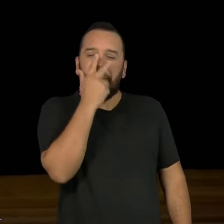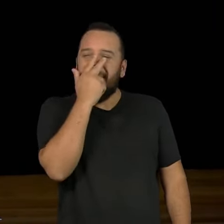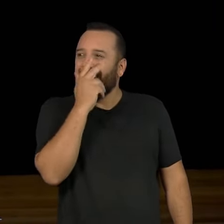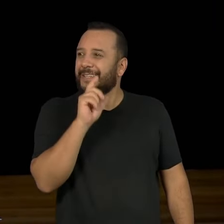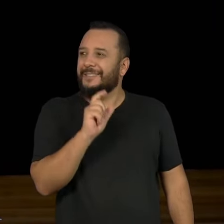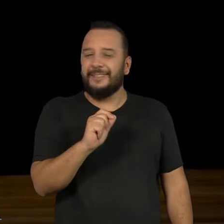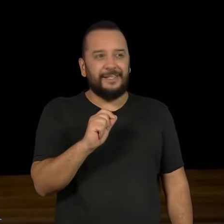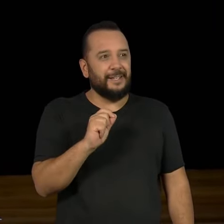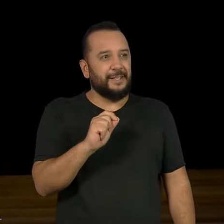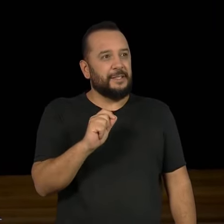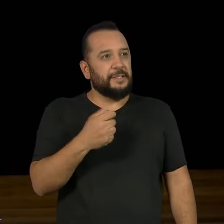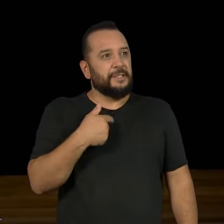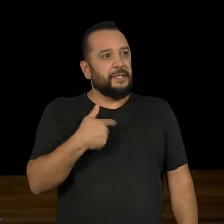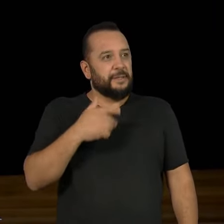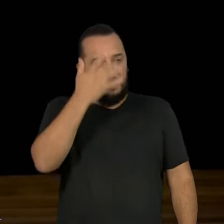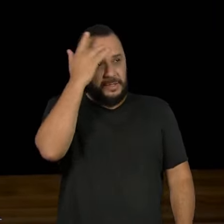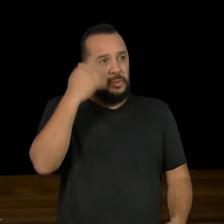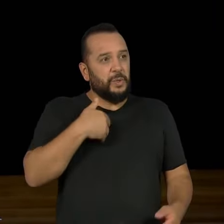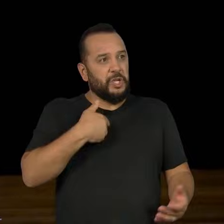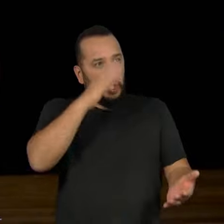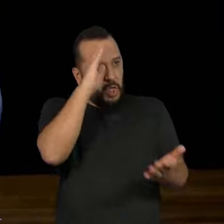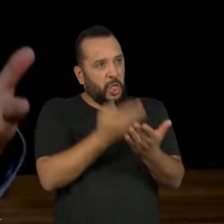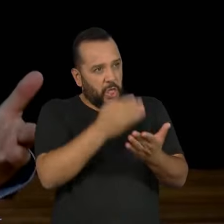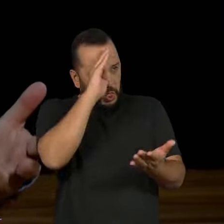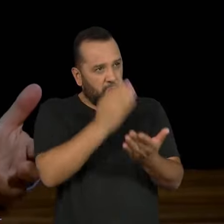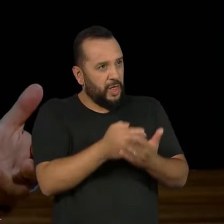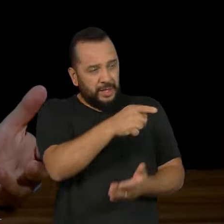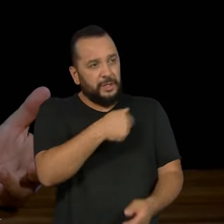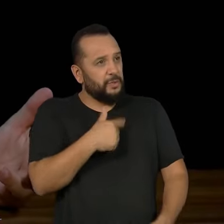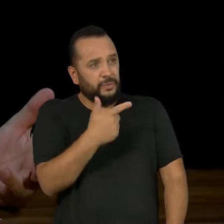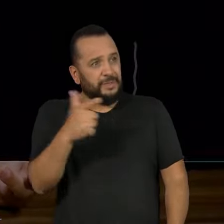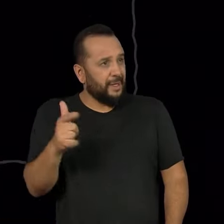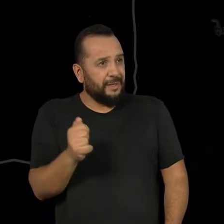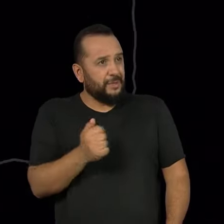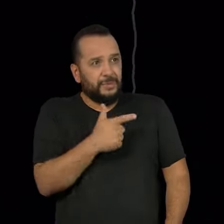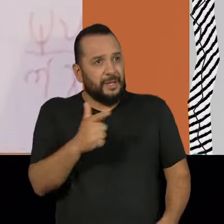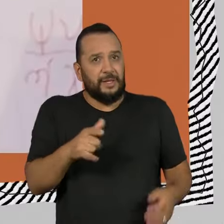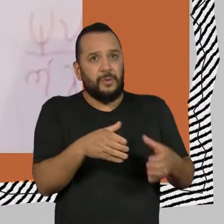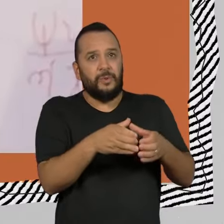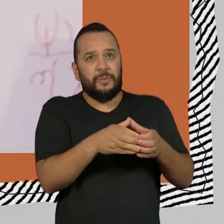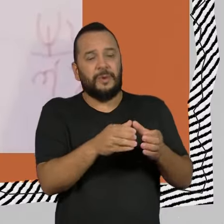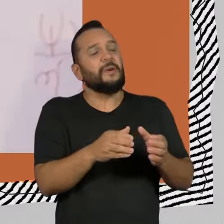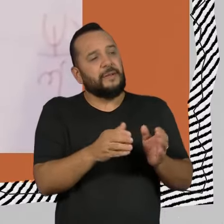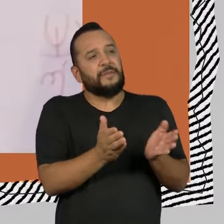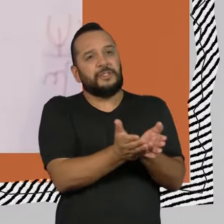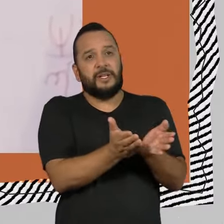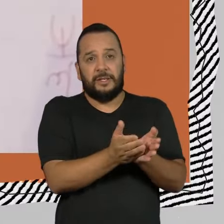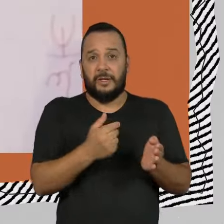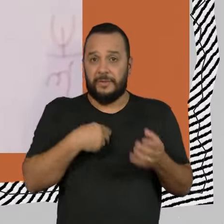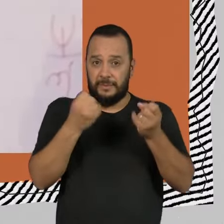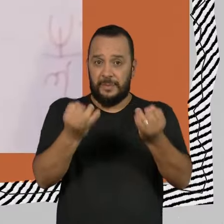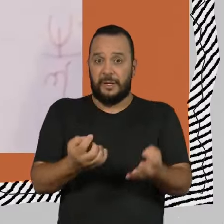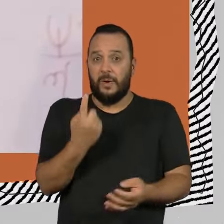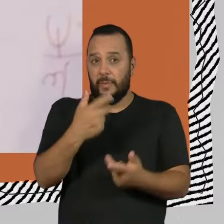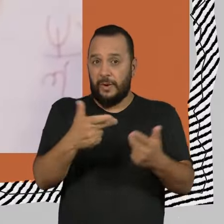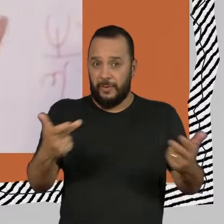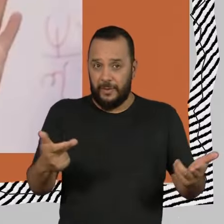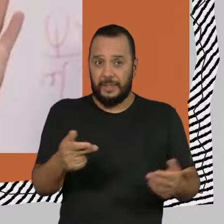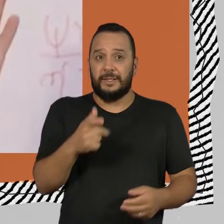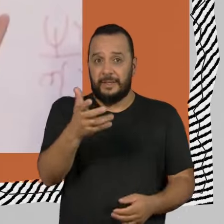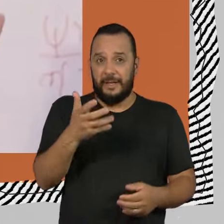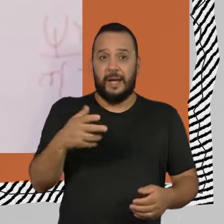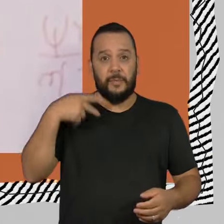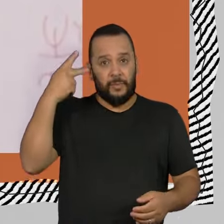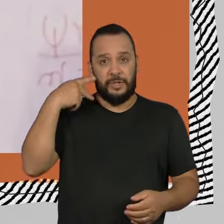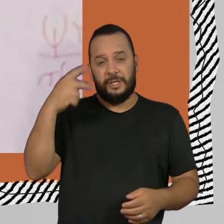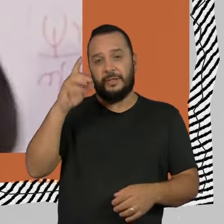ganham uma credibilidade que eles não têm nem com os evangélicos agora vou te dizer uma coisa se tu quiser a política é